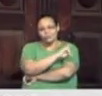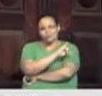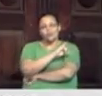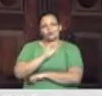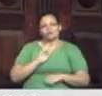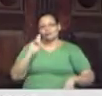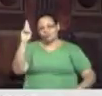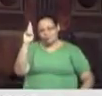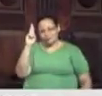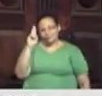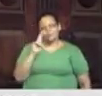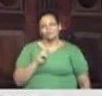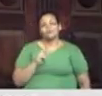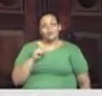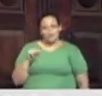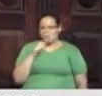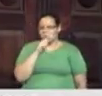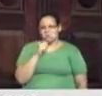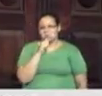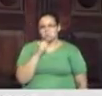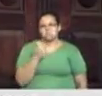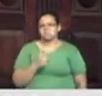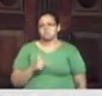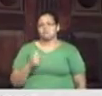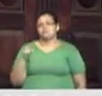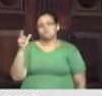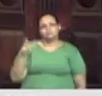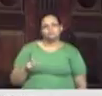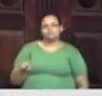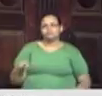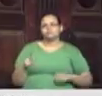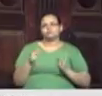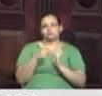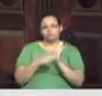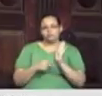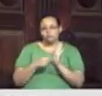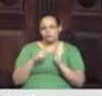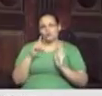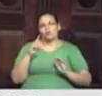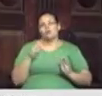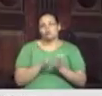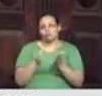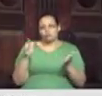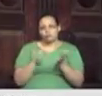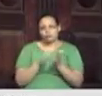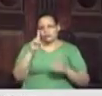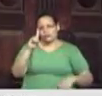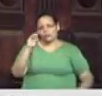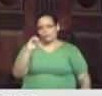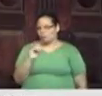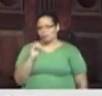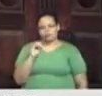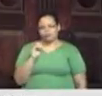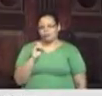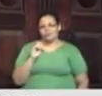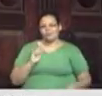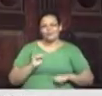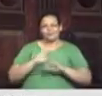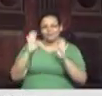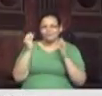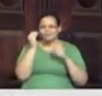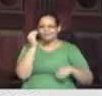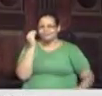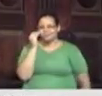o chefe da Casa Civil, sequer teve a decência de publicá-lo no Diário Oficial do Estado. Não teve a decência de dar